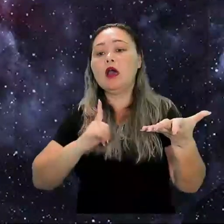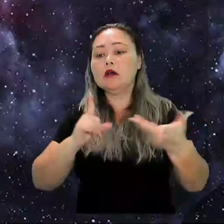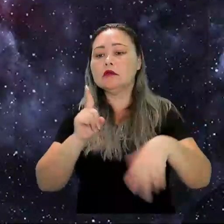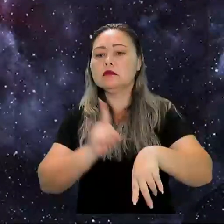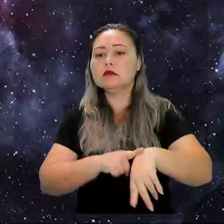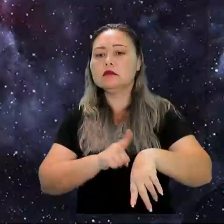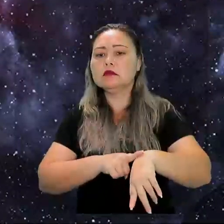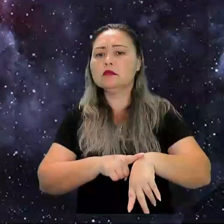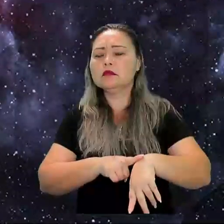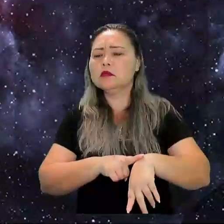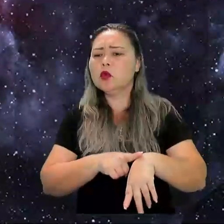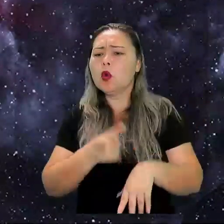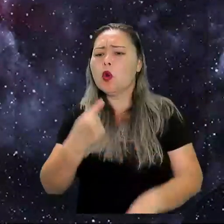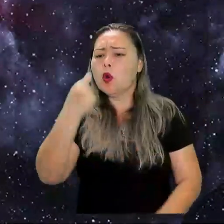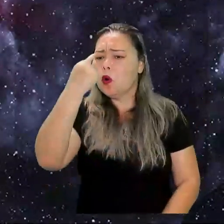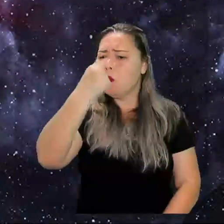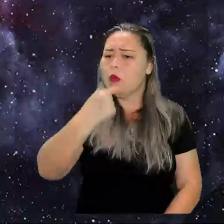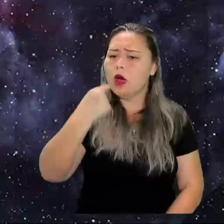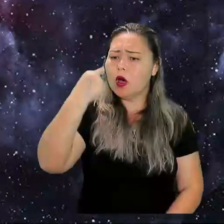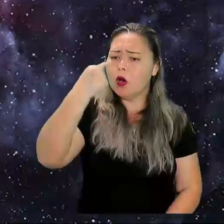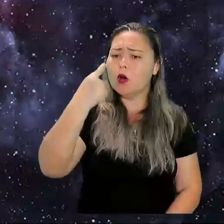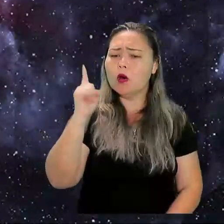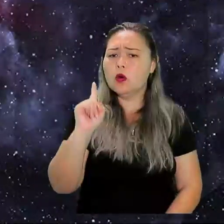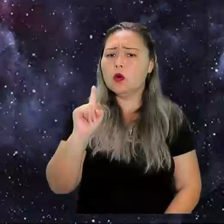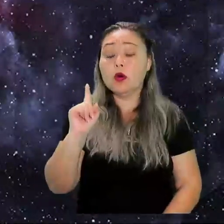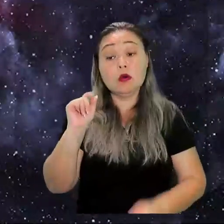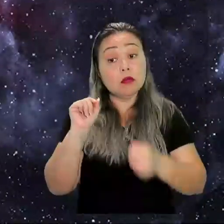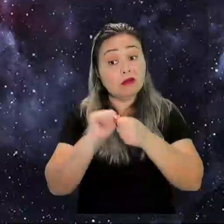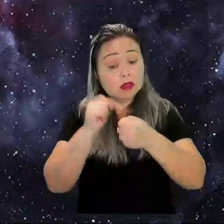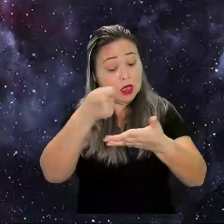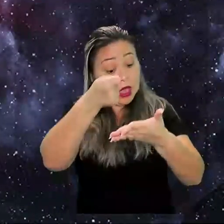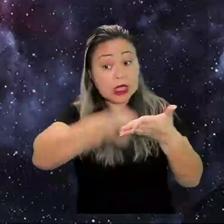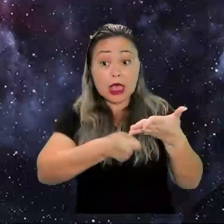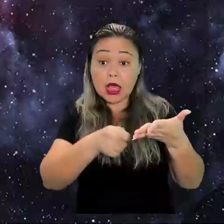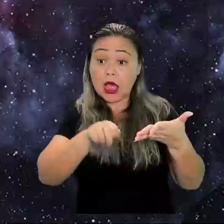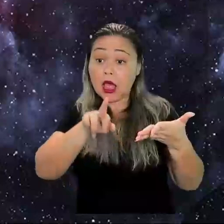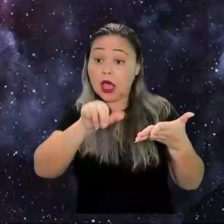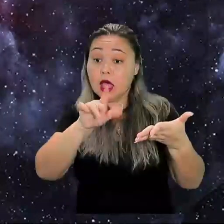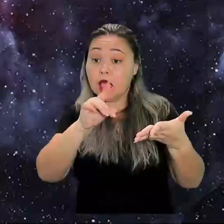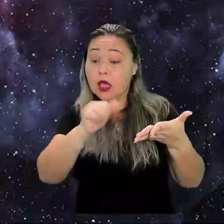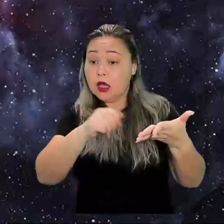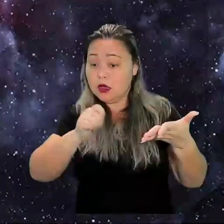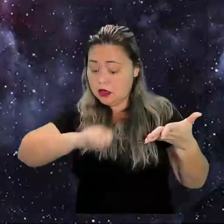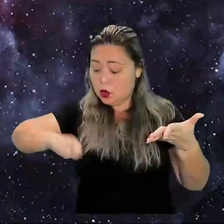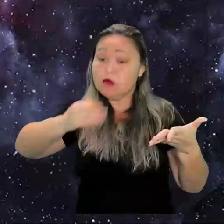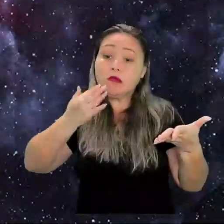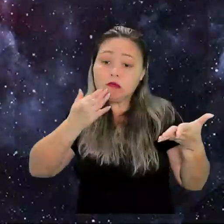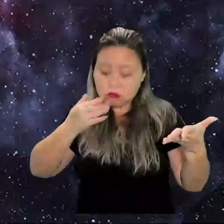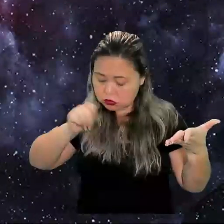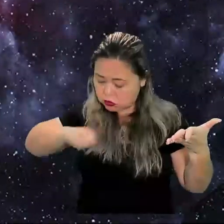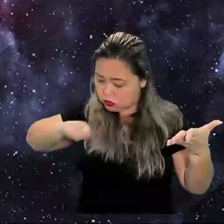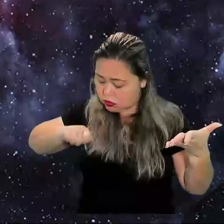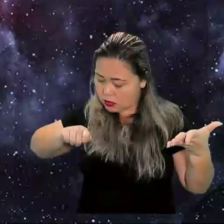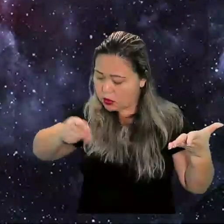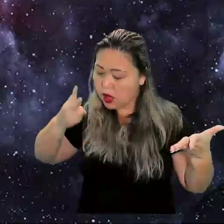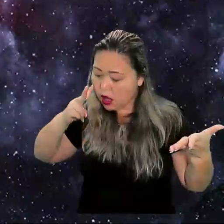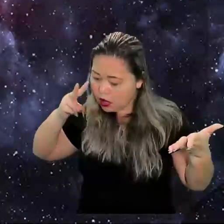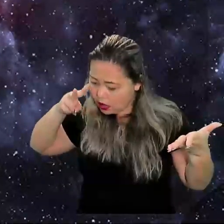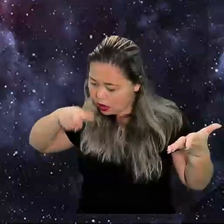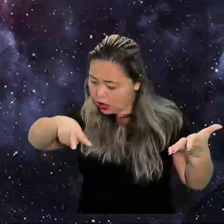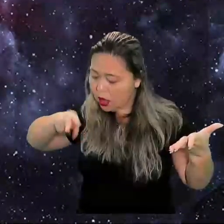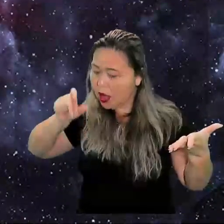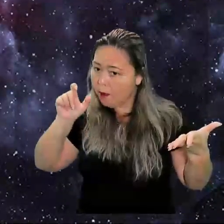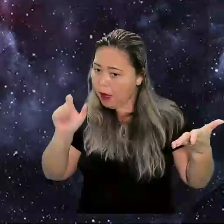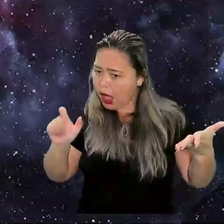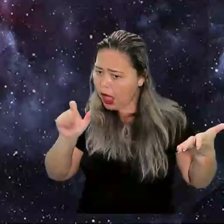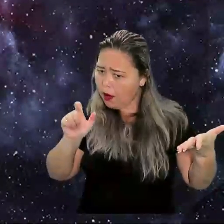tempinho ali, no mínimo 1 hora, né, que eles estão recomendando para fazer redação, para que você escreva o texto no rascunho Revisa, e depois